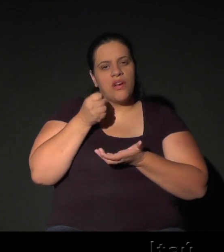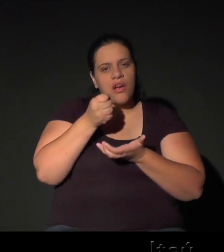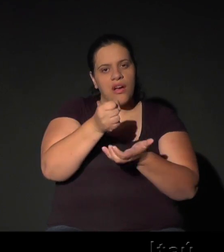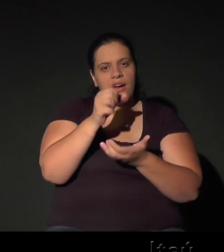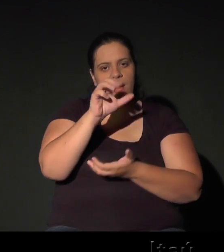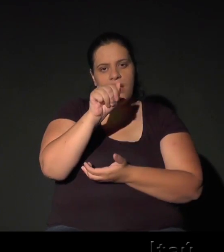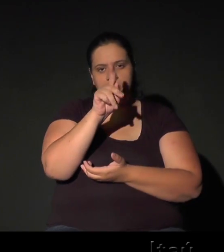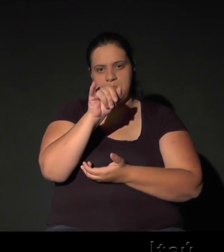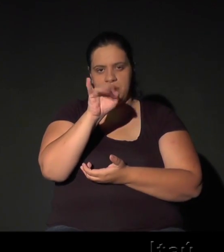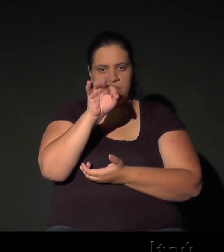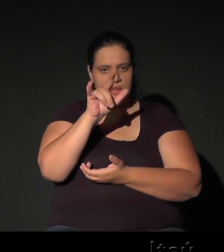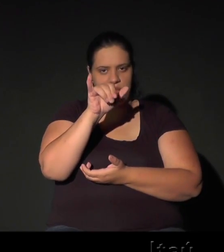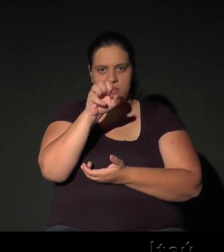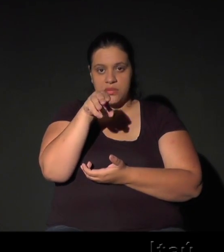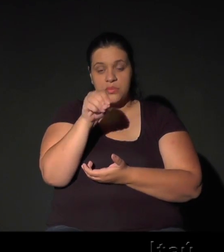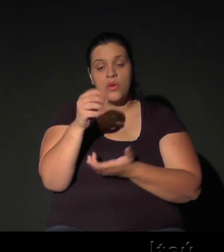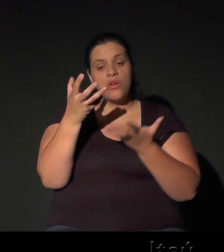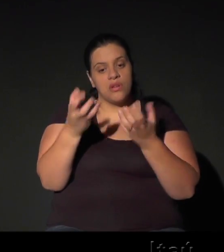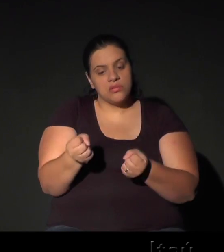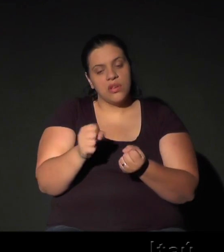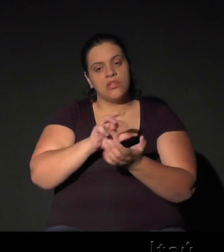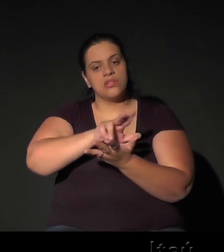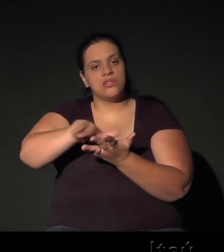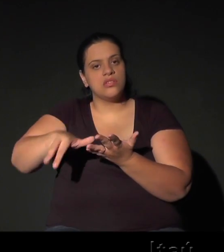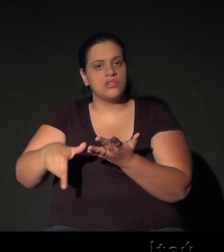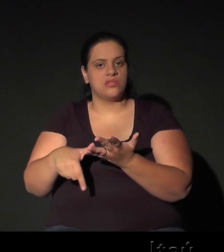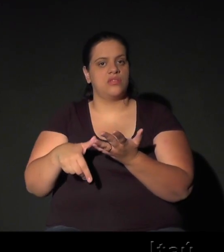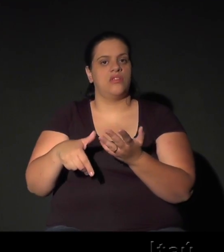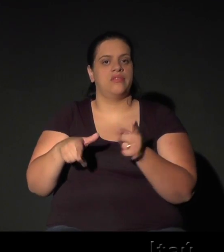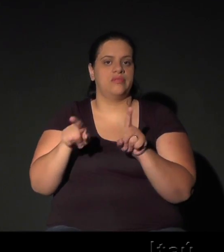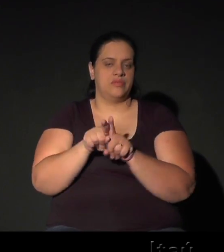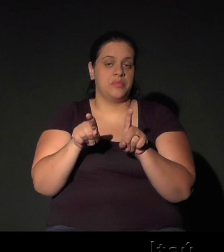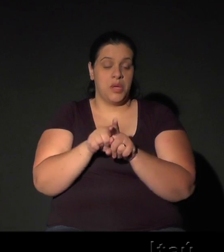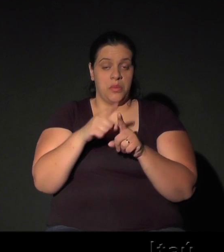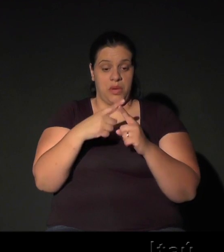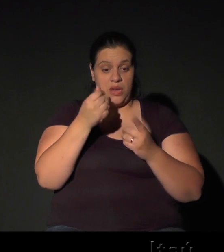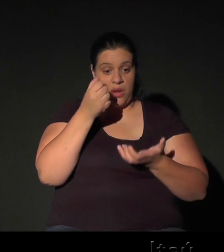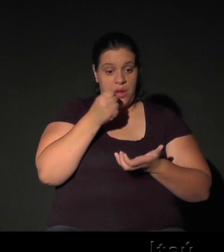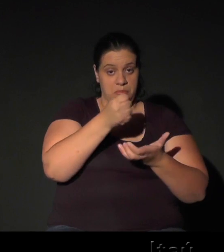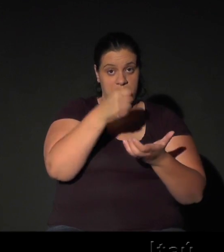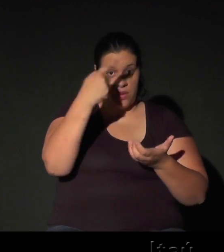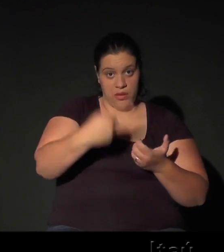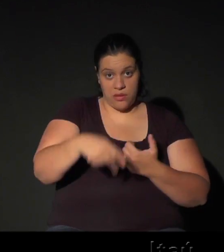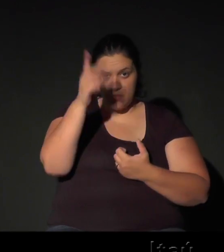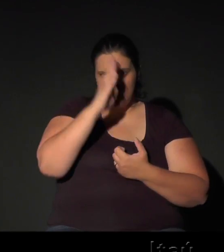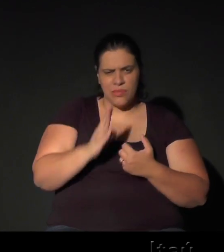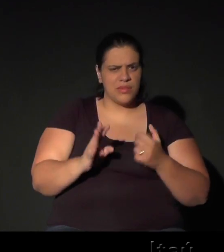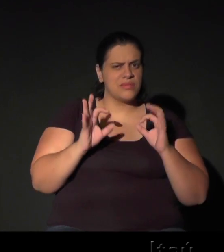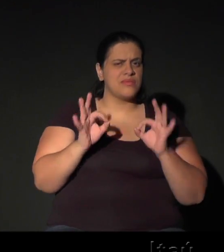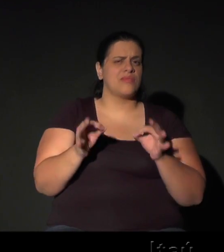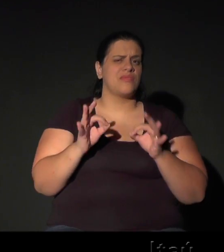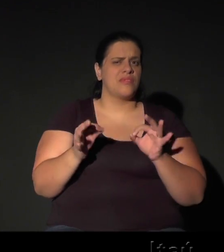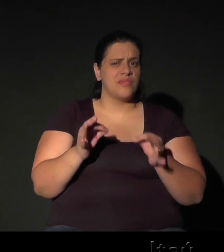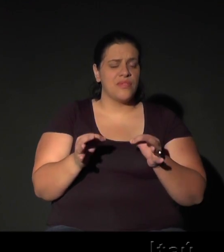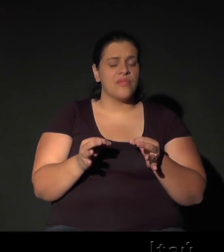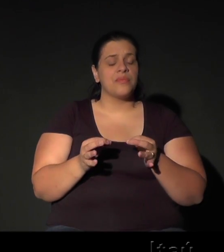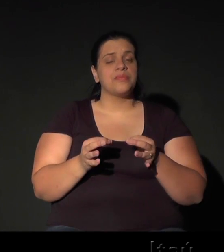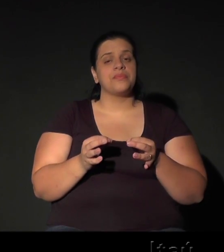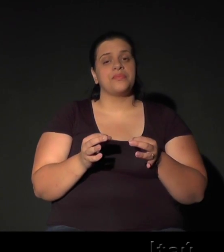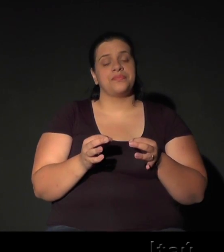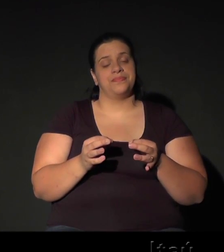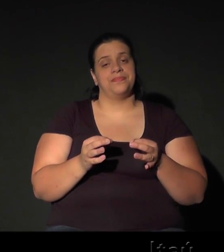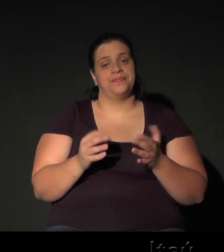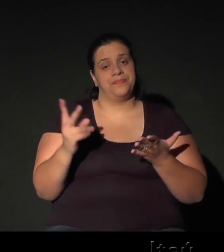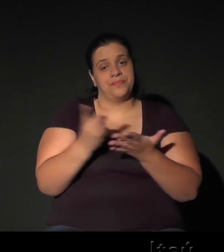reconhece né essas diferenças e essa diversidade porque o capitalismo brasileiro ele é tão terrível né que eh